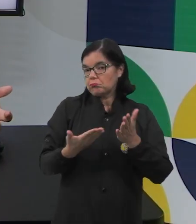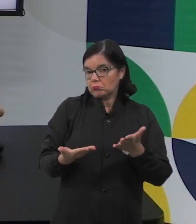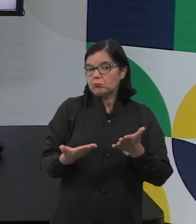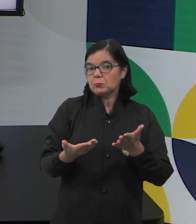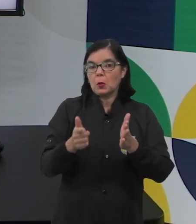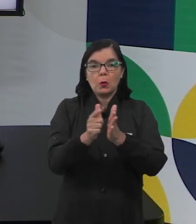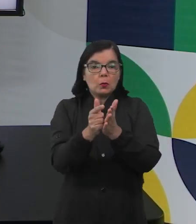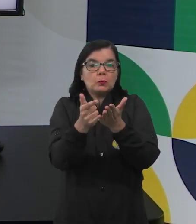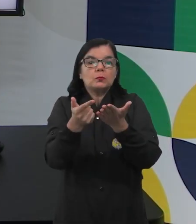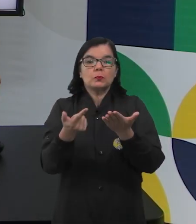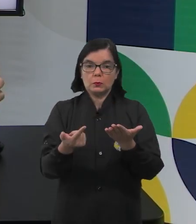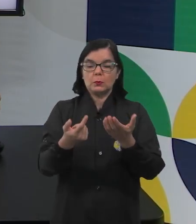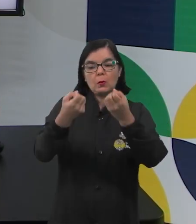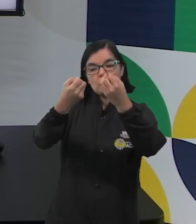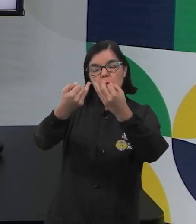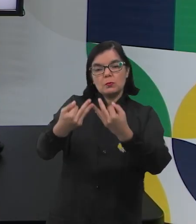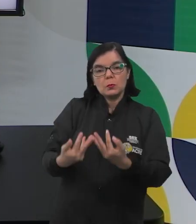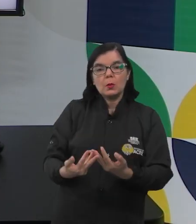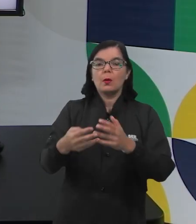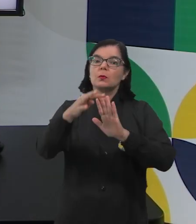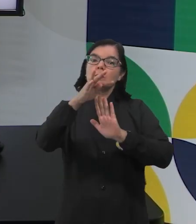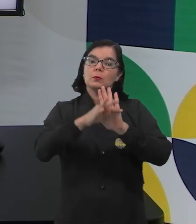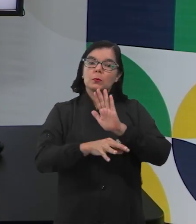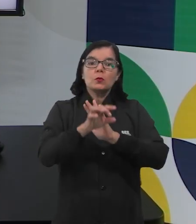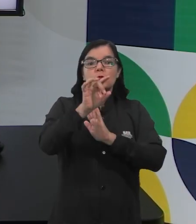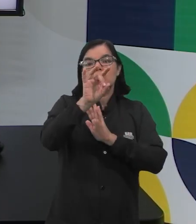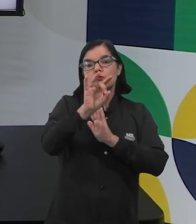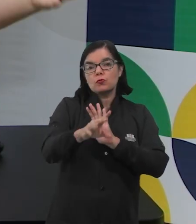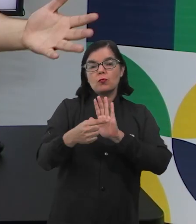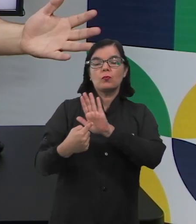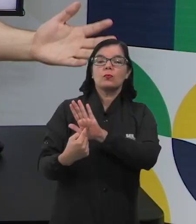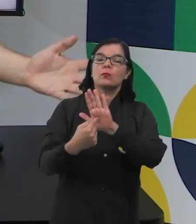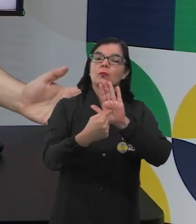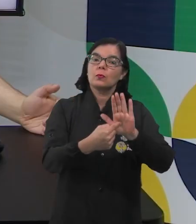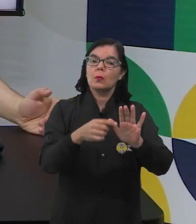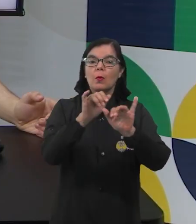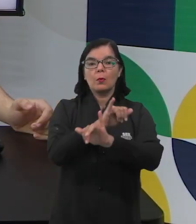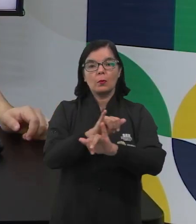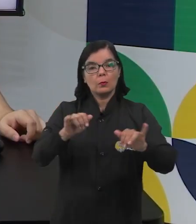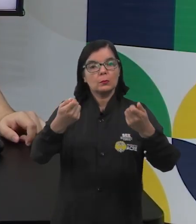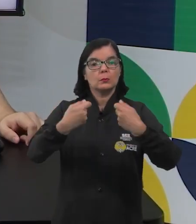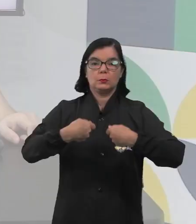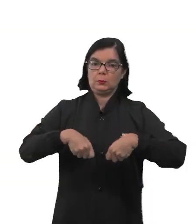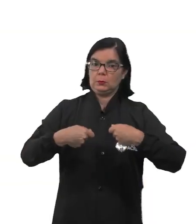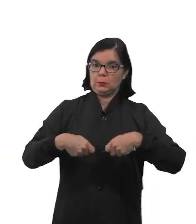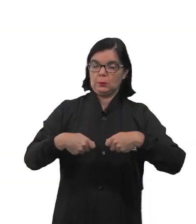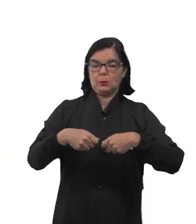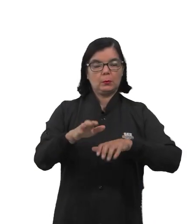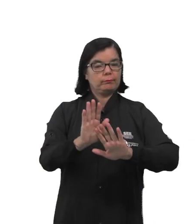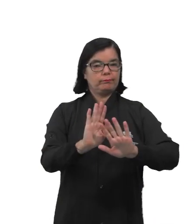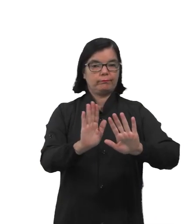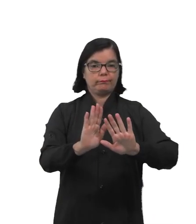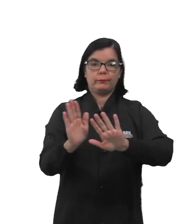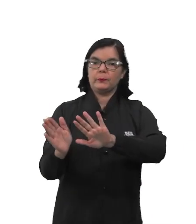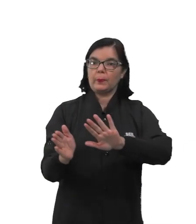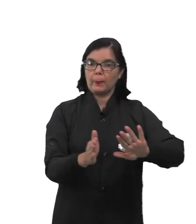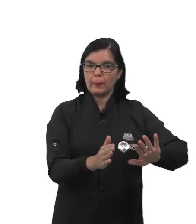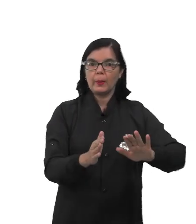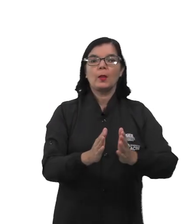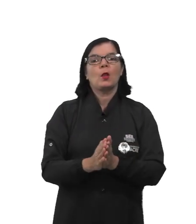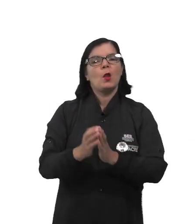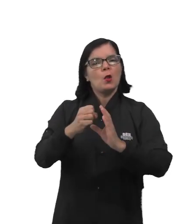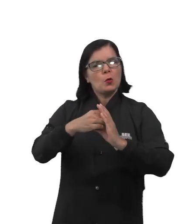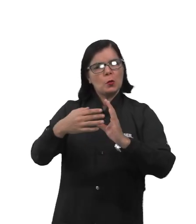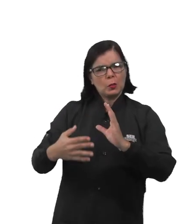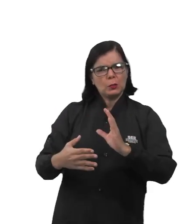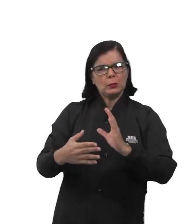um jornalista, né, falando sobre o texto, ele somente está apresentando as informações necessárias. Então, não, caracterizada pelo uso